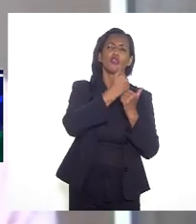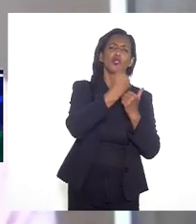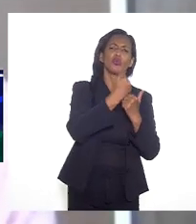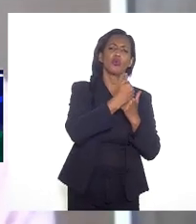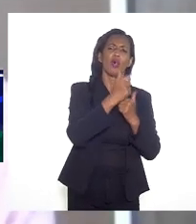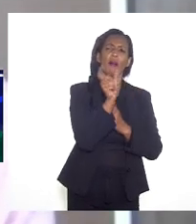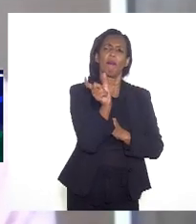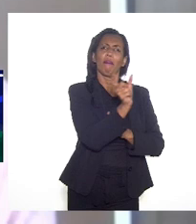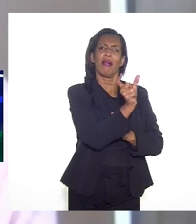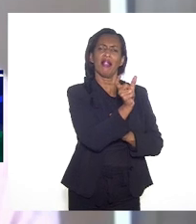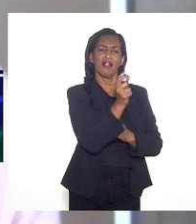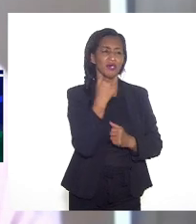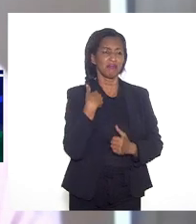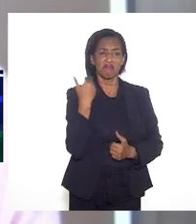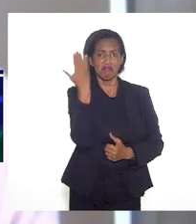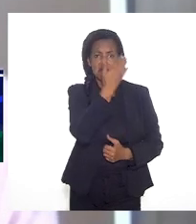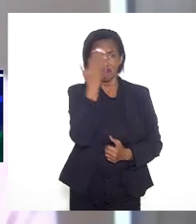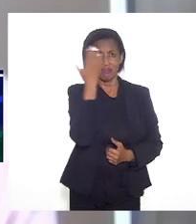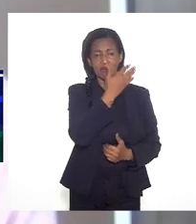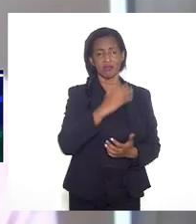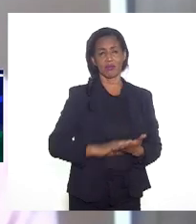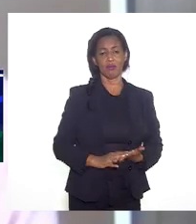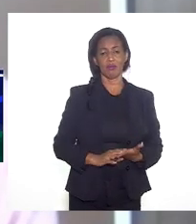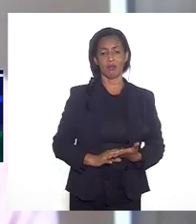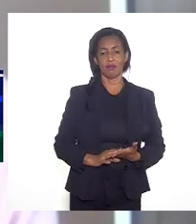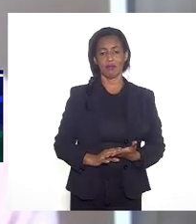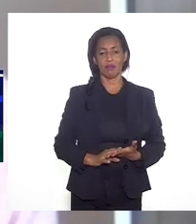eu não consegui ter acesso. Mas